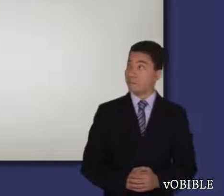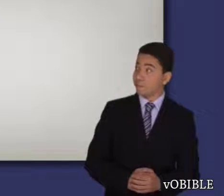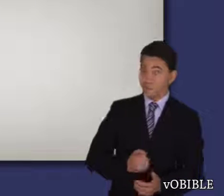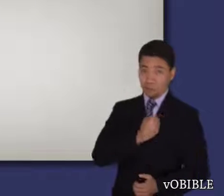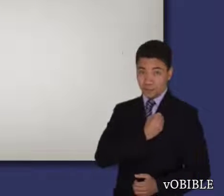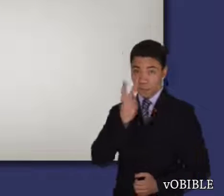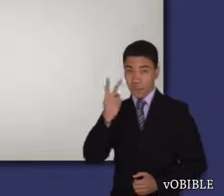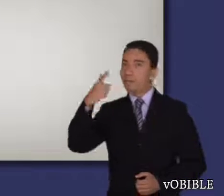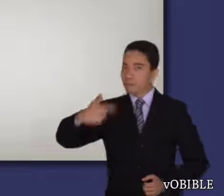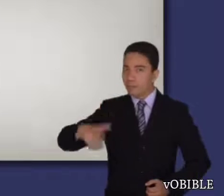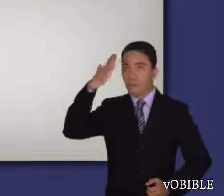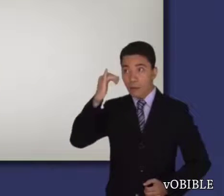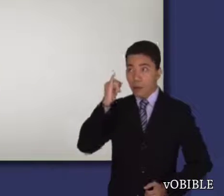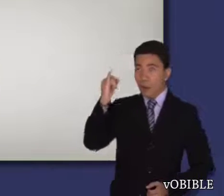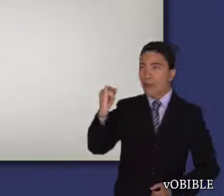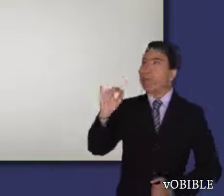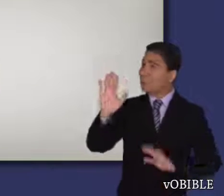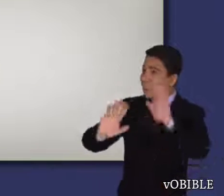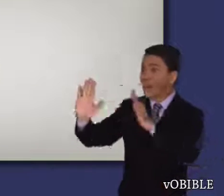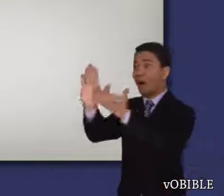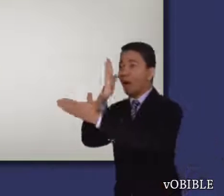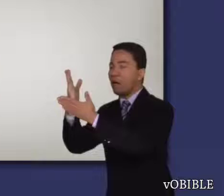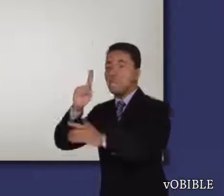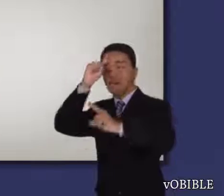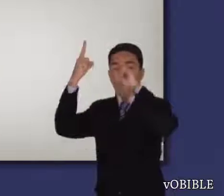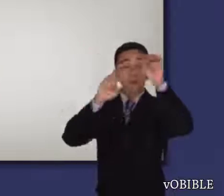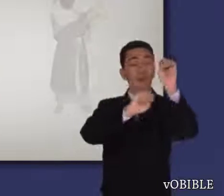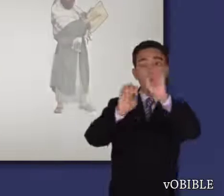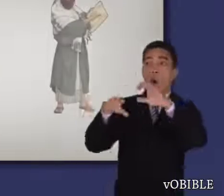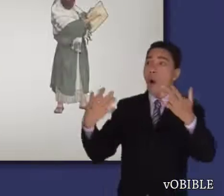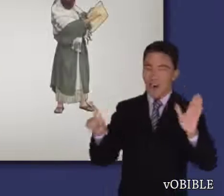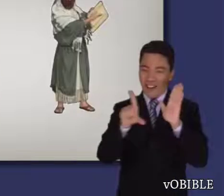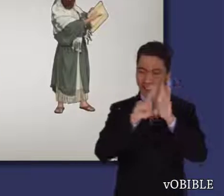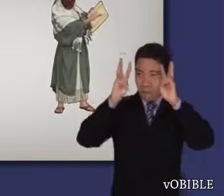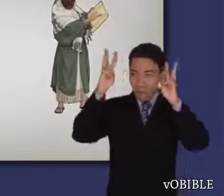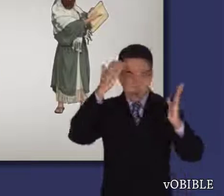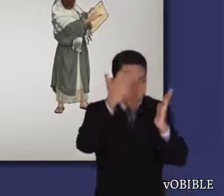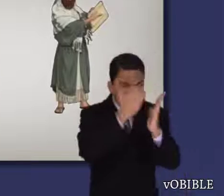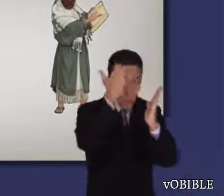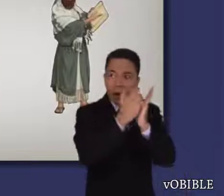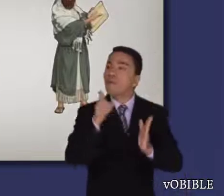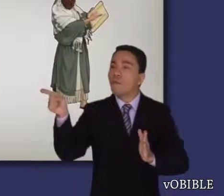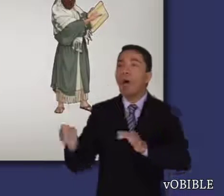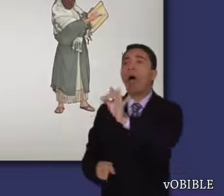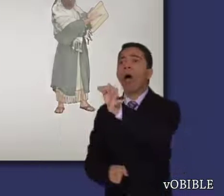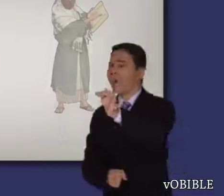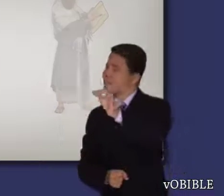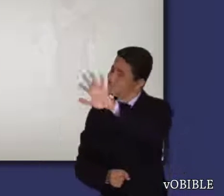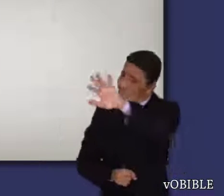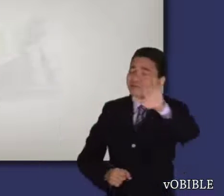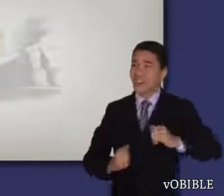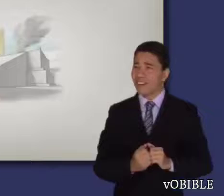2, o apóstolo alerta os colossenses contra os que promovem filosofias e os que tentam convencer as pessoas a seguir a lei